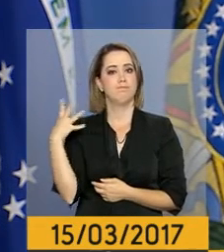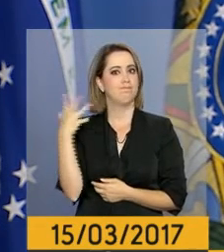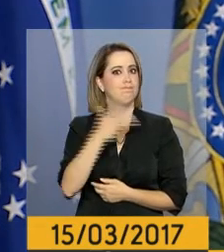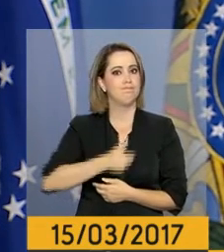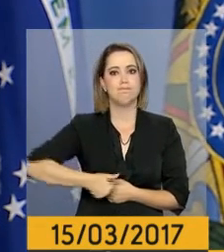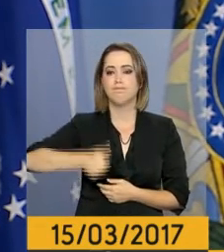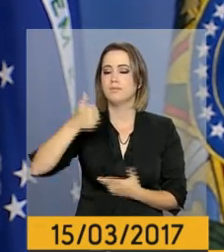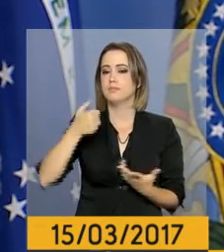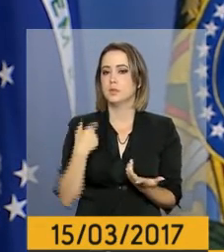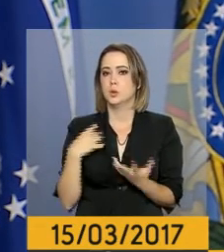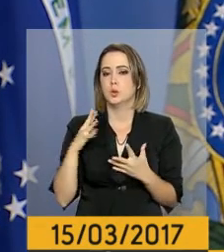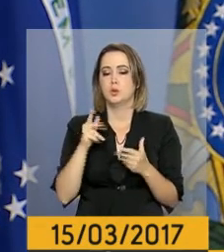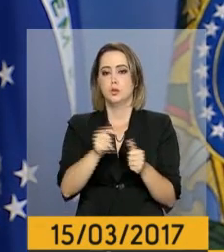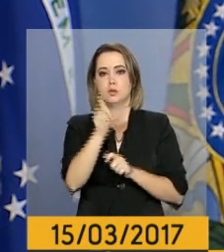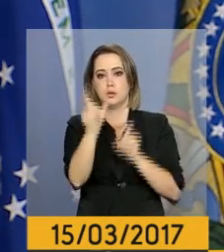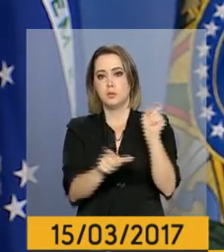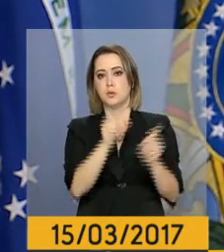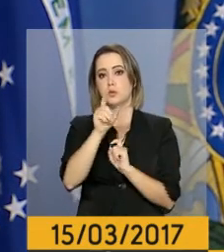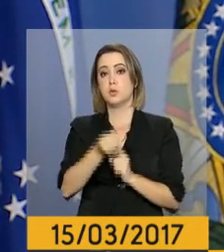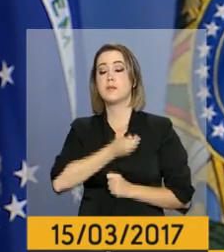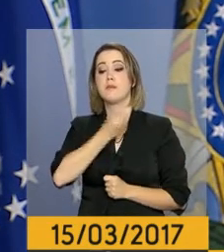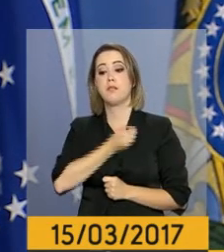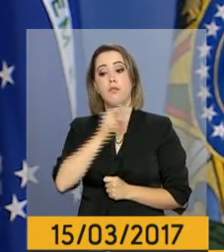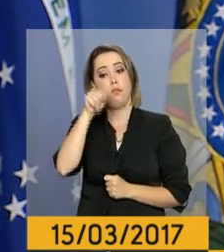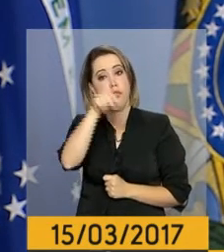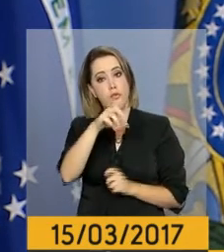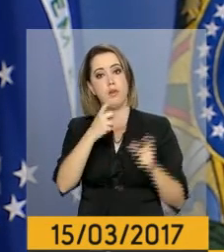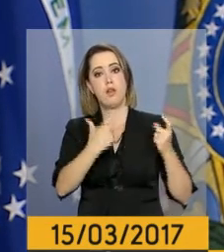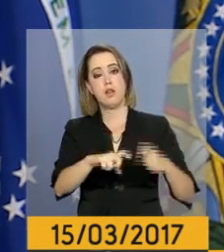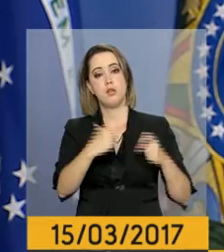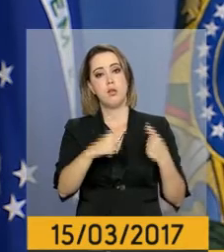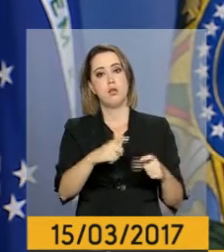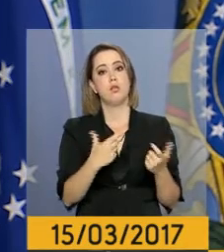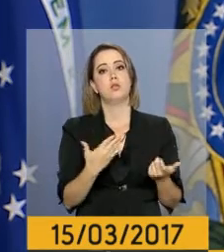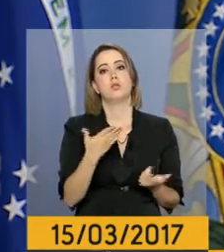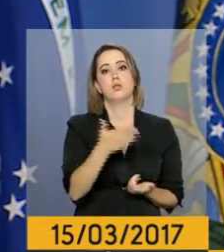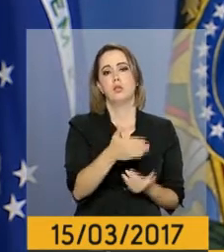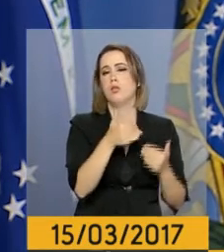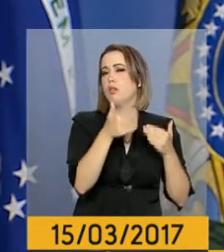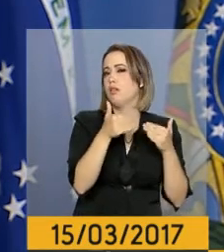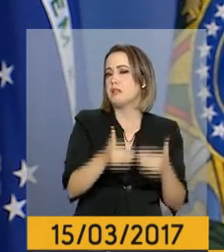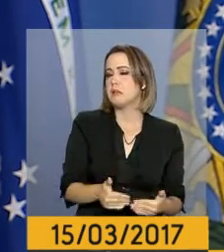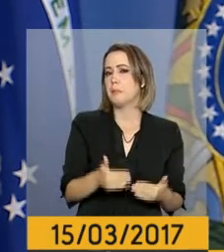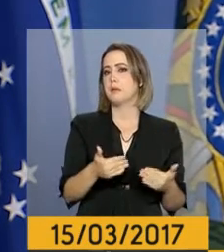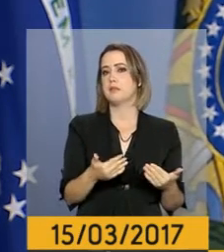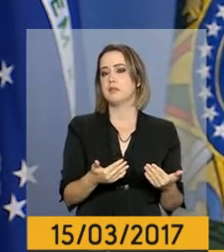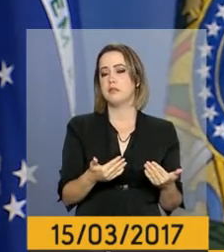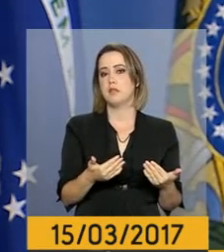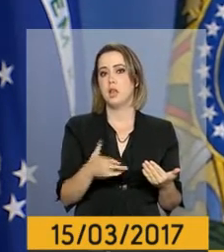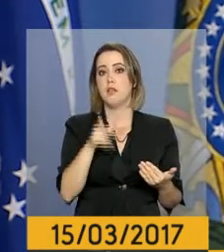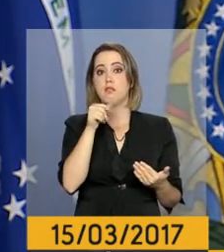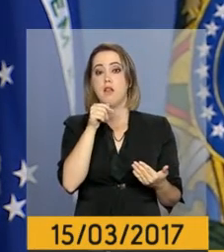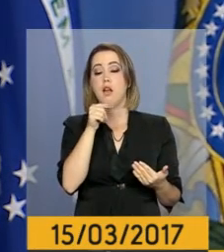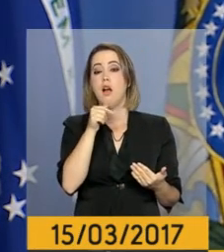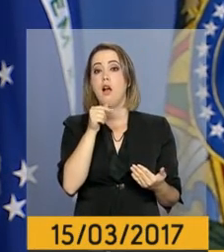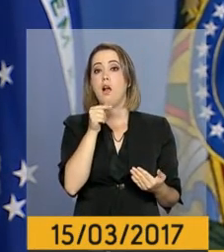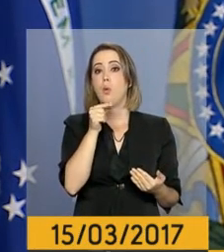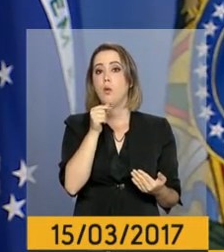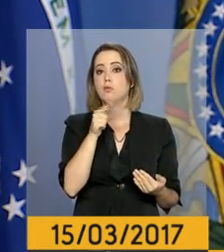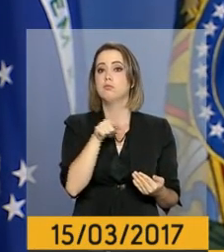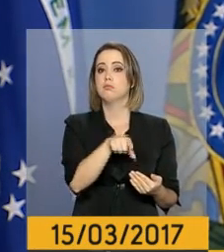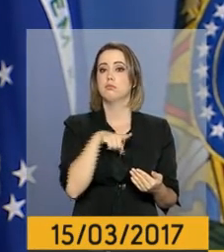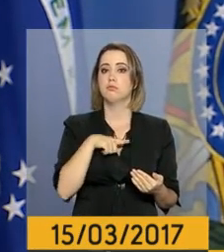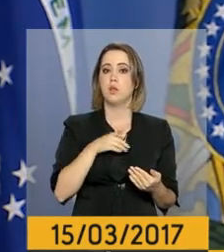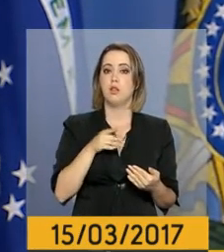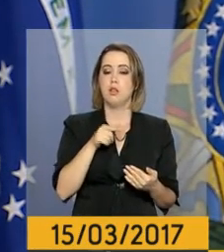para todos os habitantes daquela região da presença mais robusta das águas da transposição